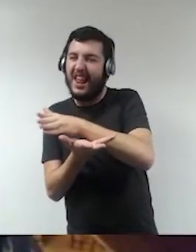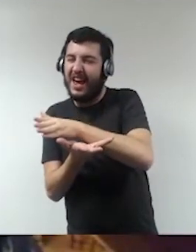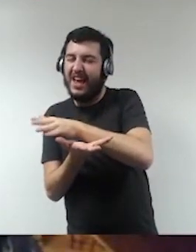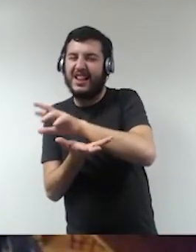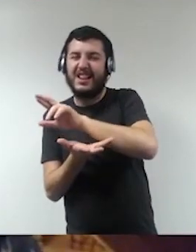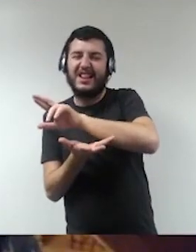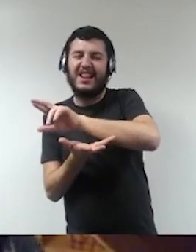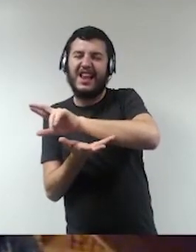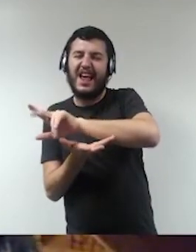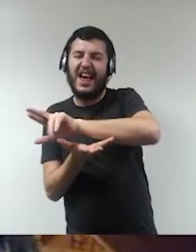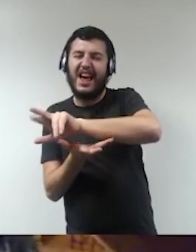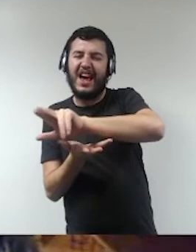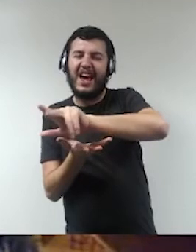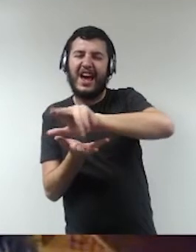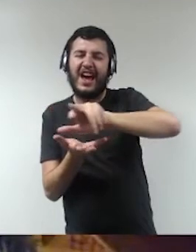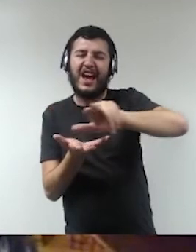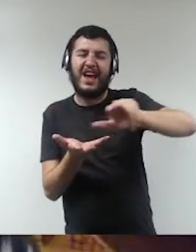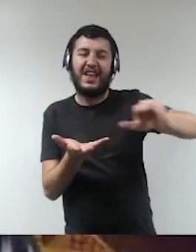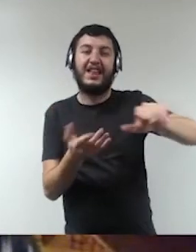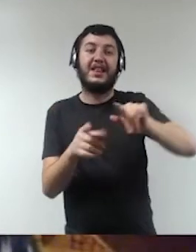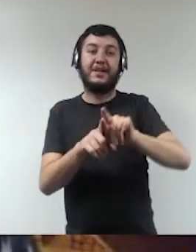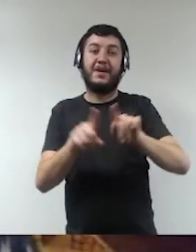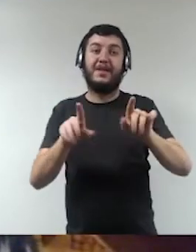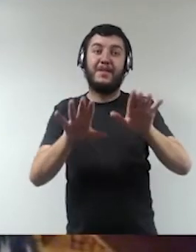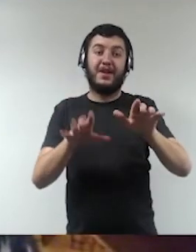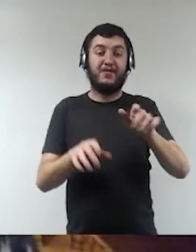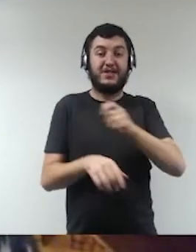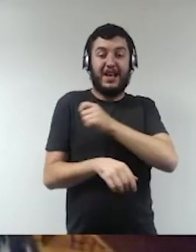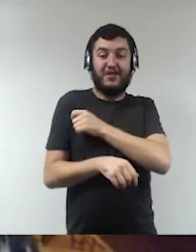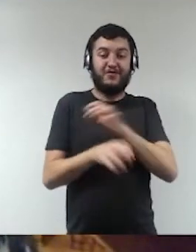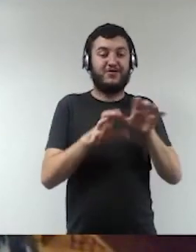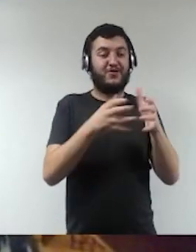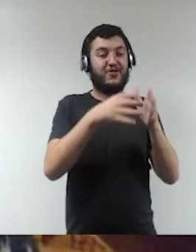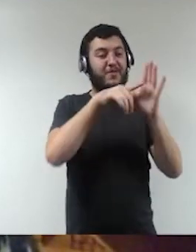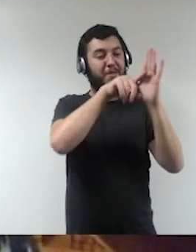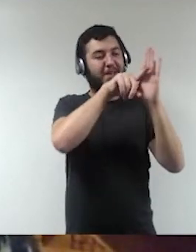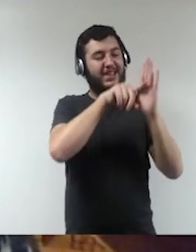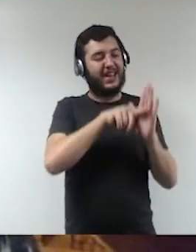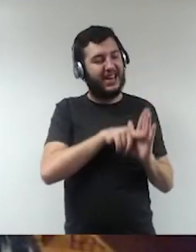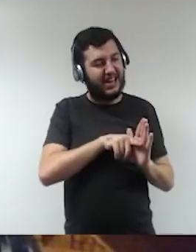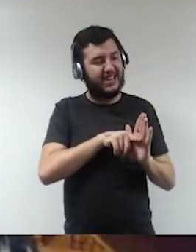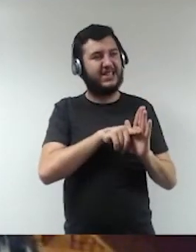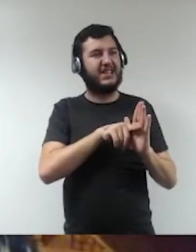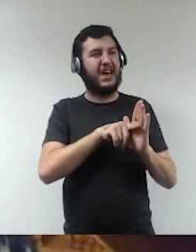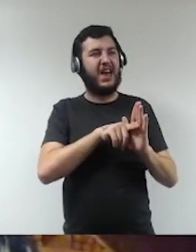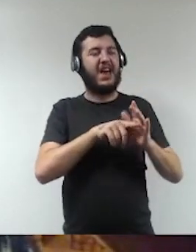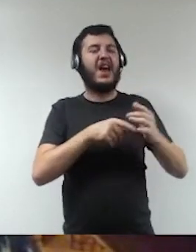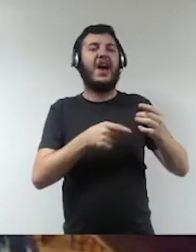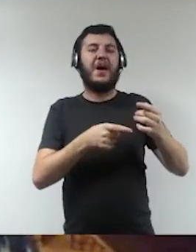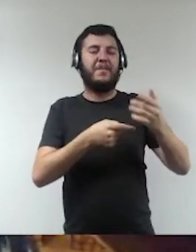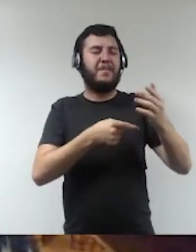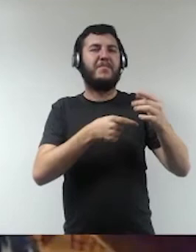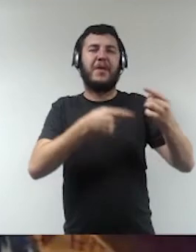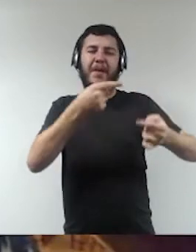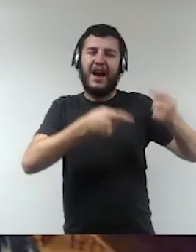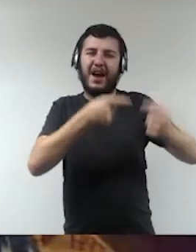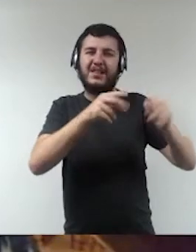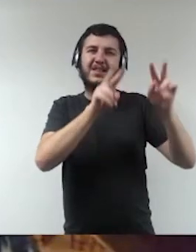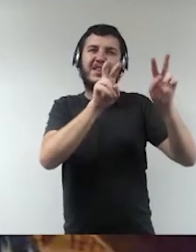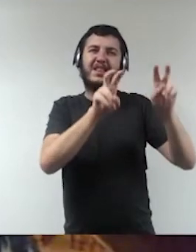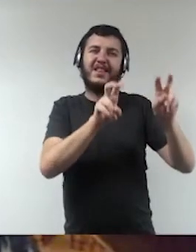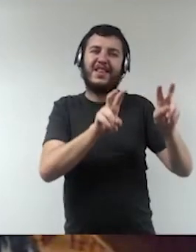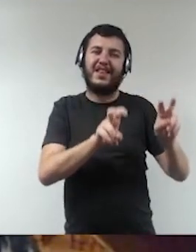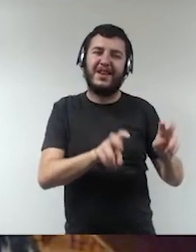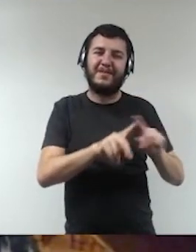mais diversos temas, e todos com uma tônica muito peculiar, e que o André